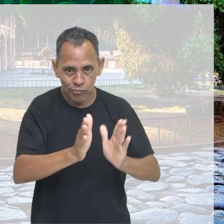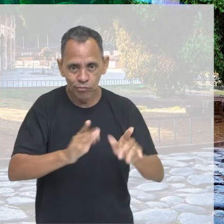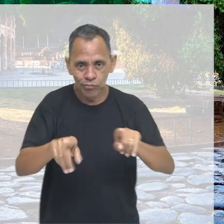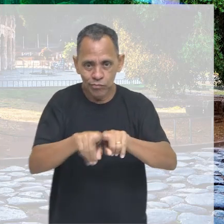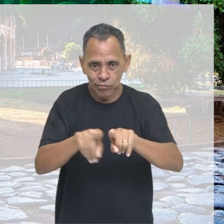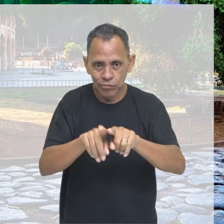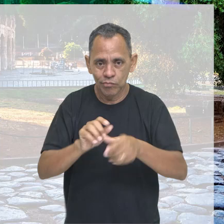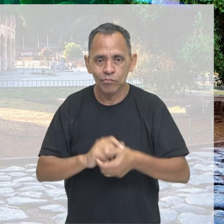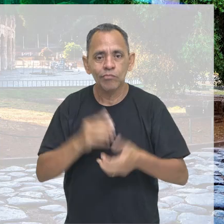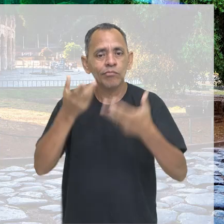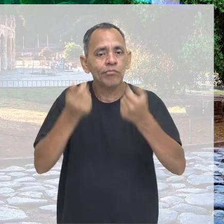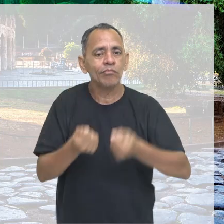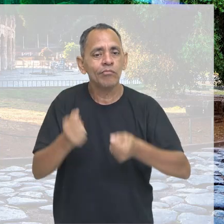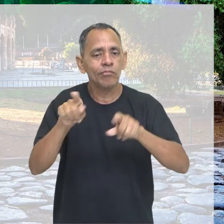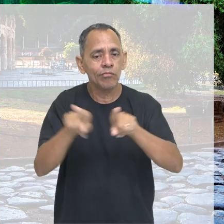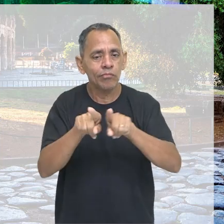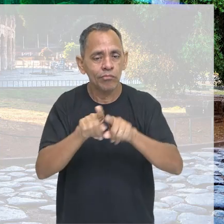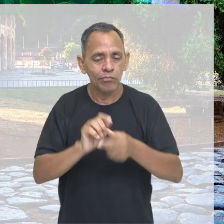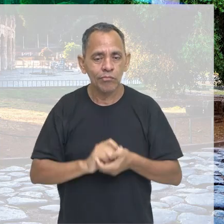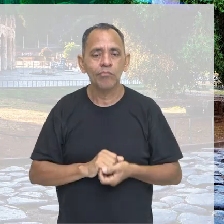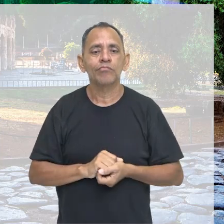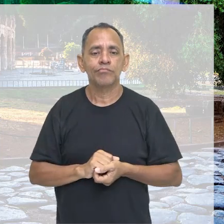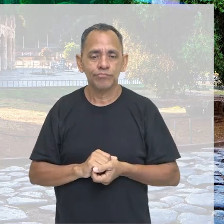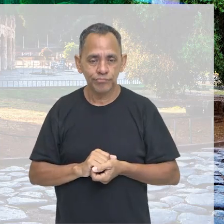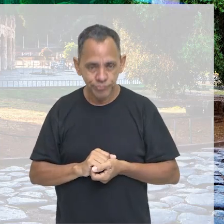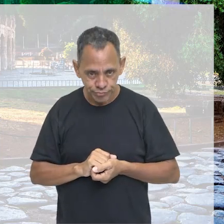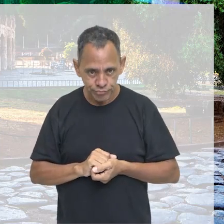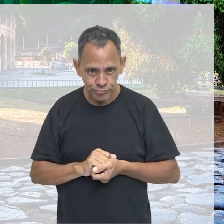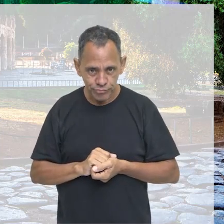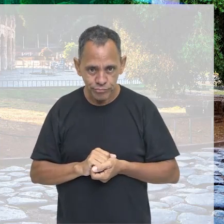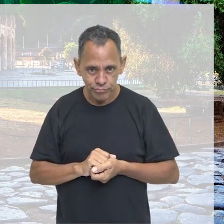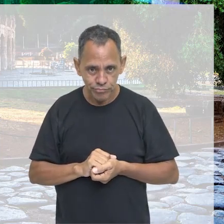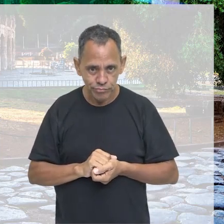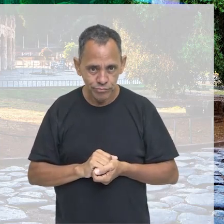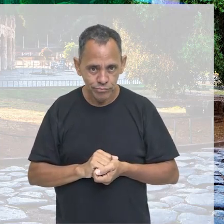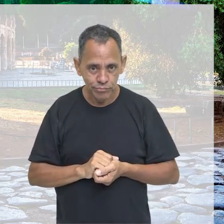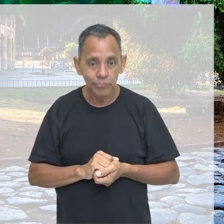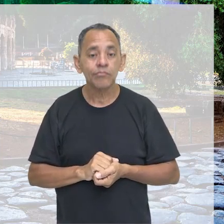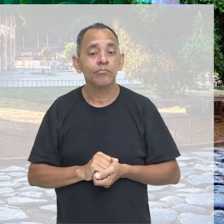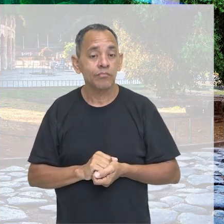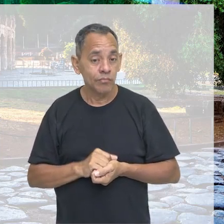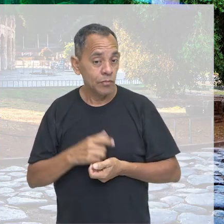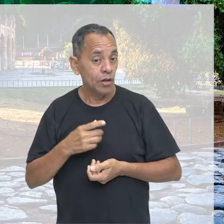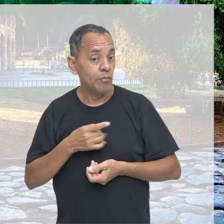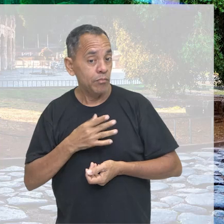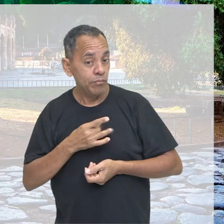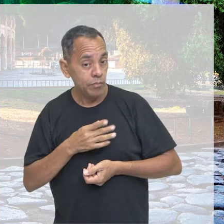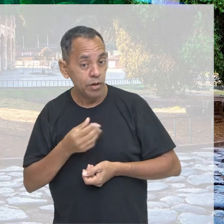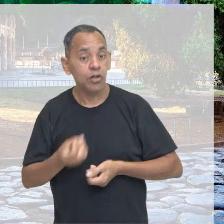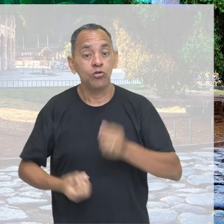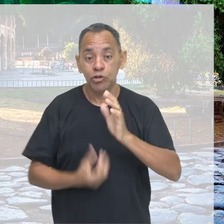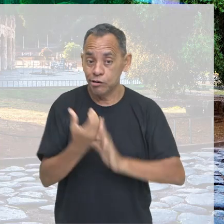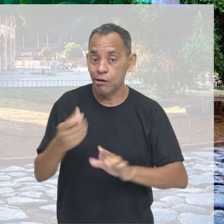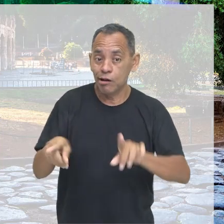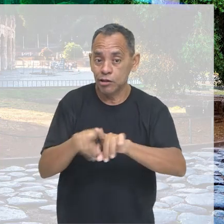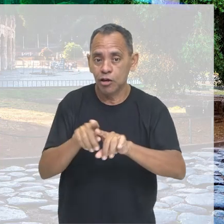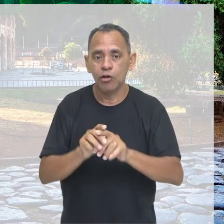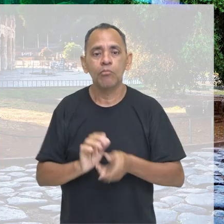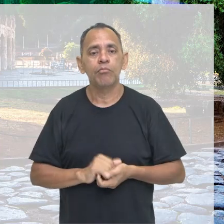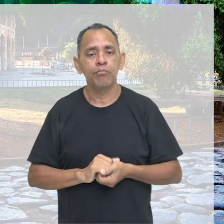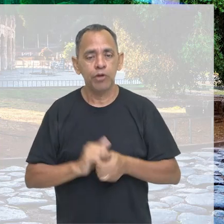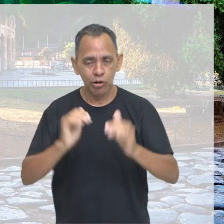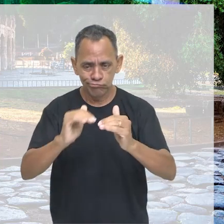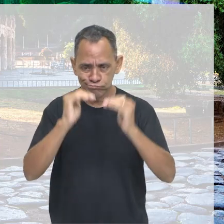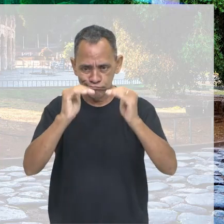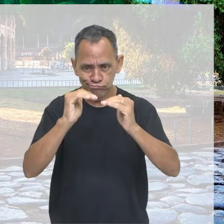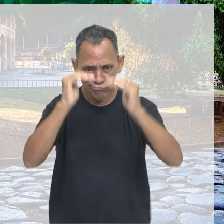e do comunismo na Europa após a Primeira Guerra Mundial. Vai gerar medo entre as classes médias e altas que viam